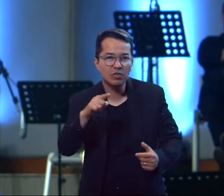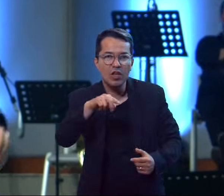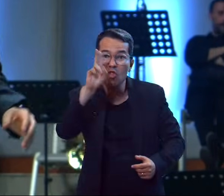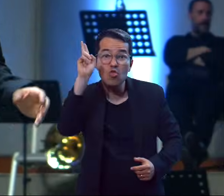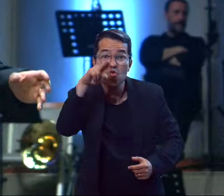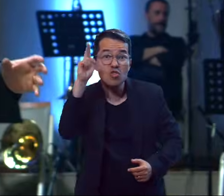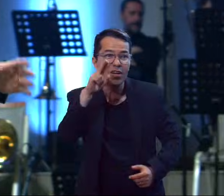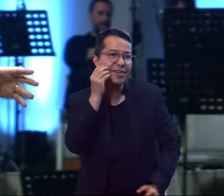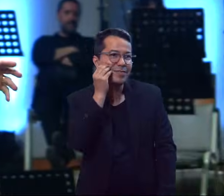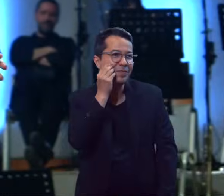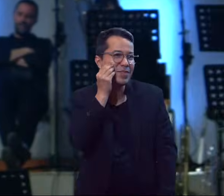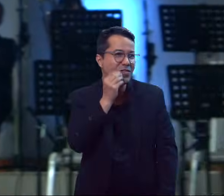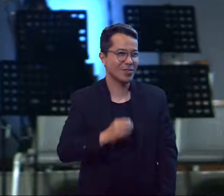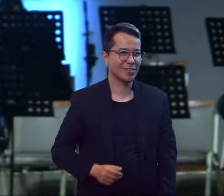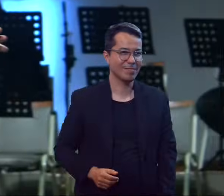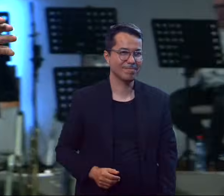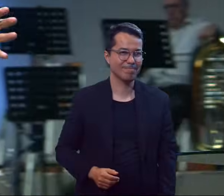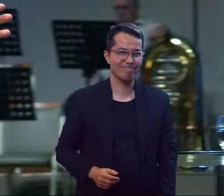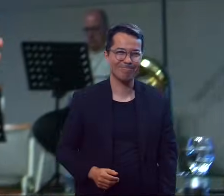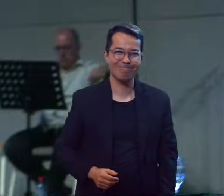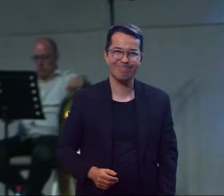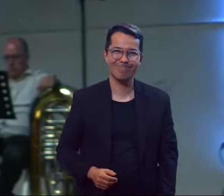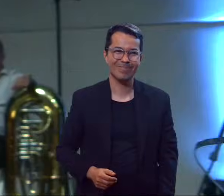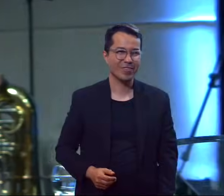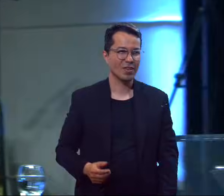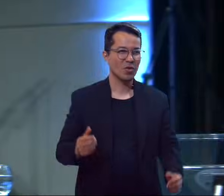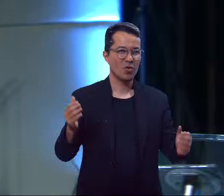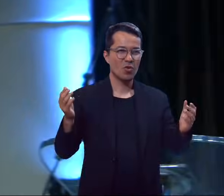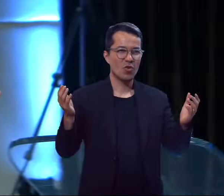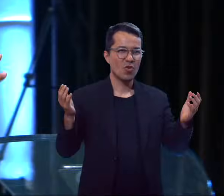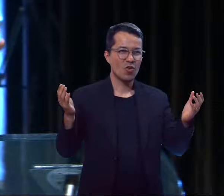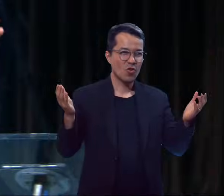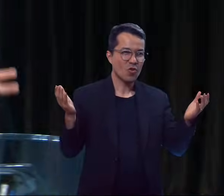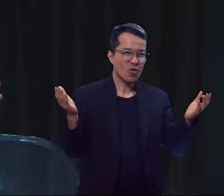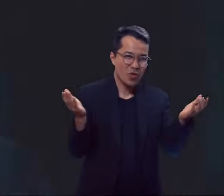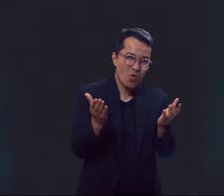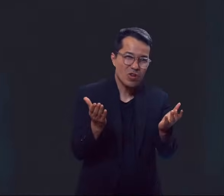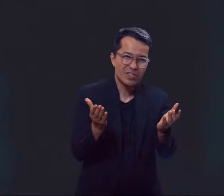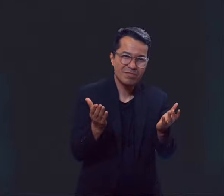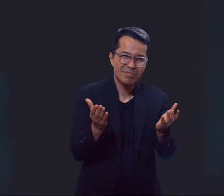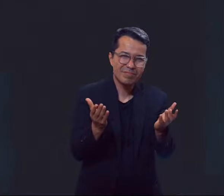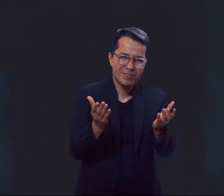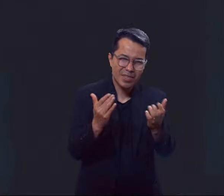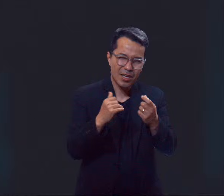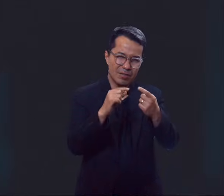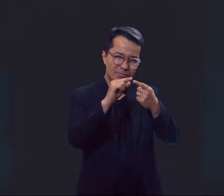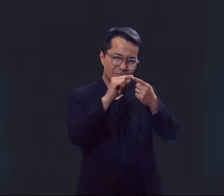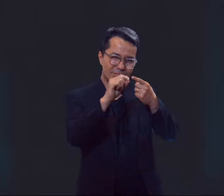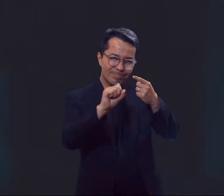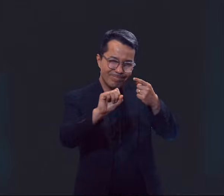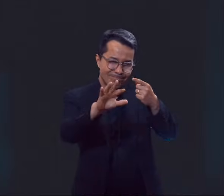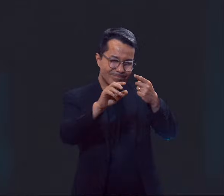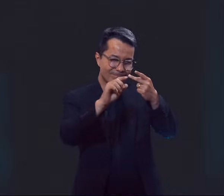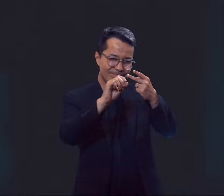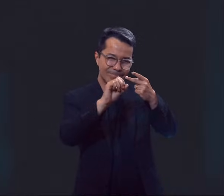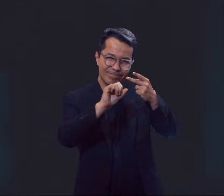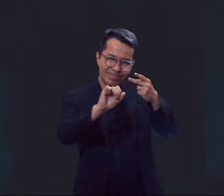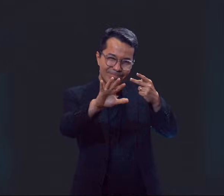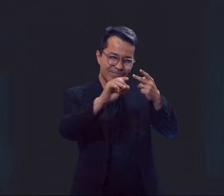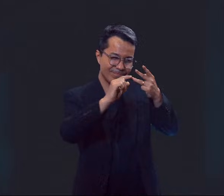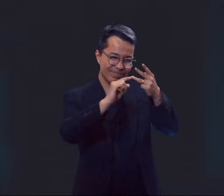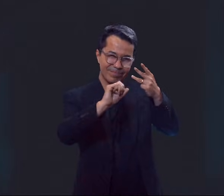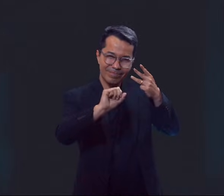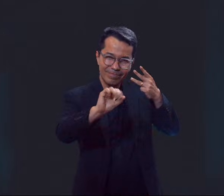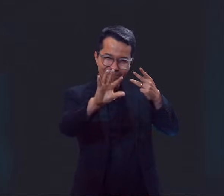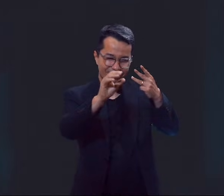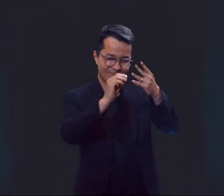quero? Hoje eu queria olhar para algumas ferramentas de consagração que a Bíblia nos apresenta. E sabe o